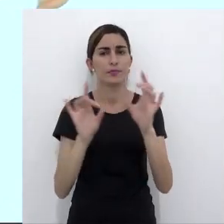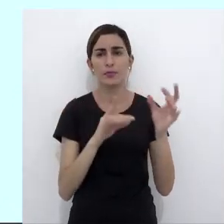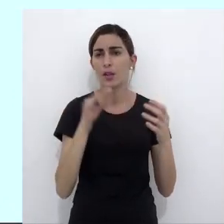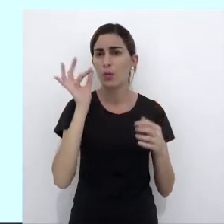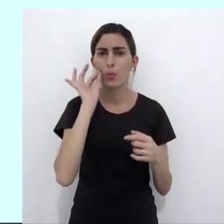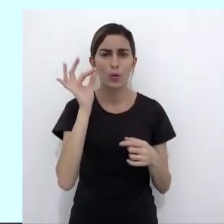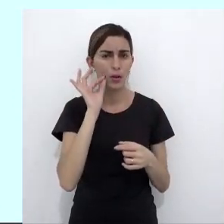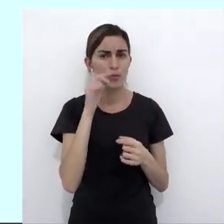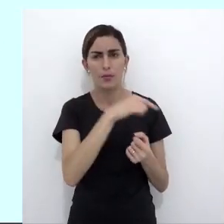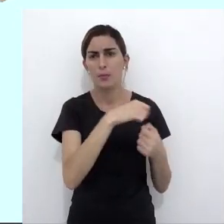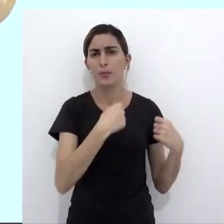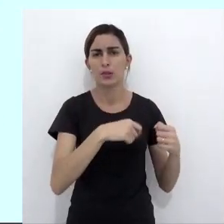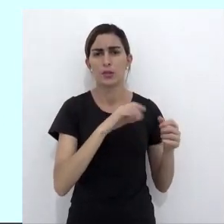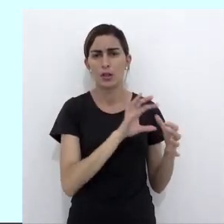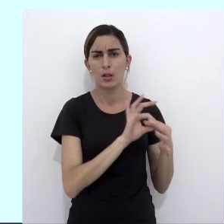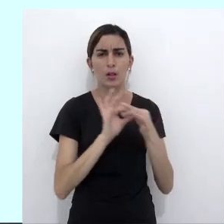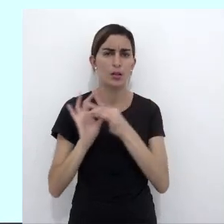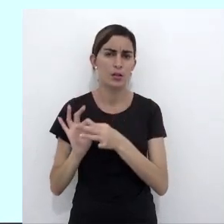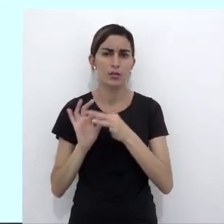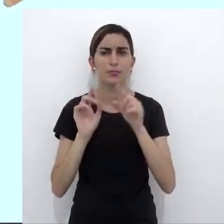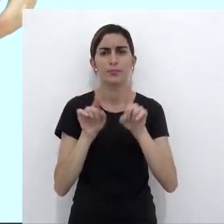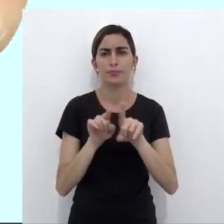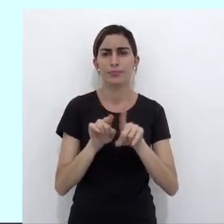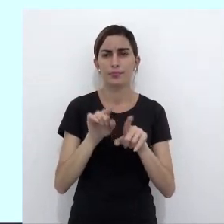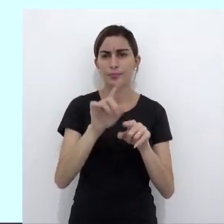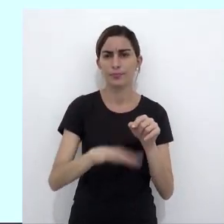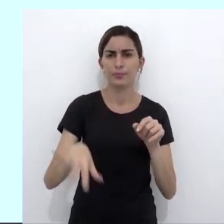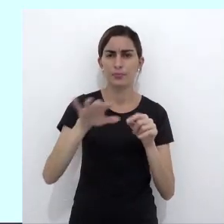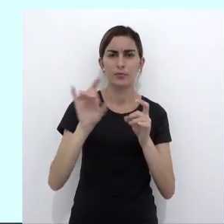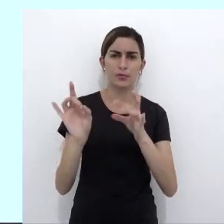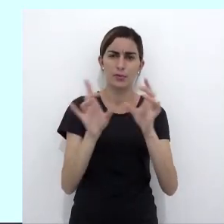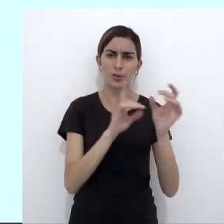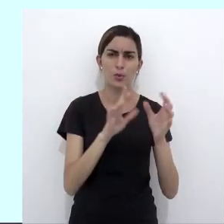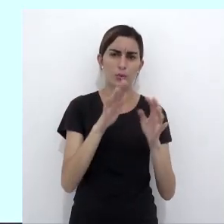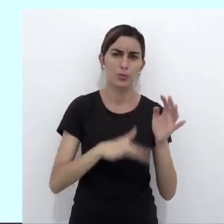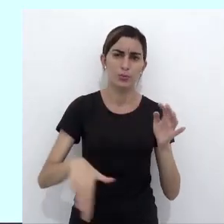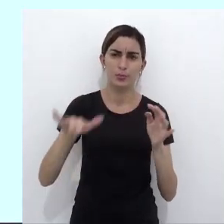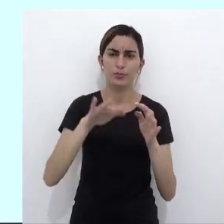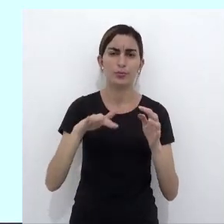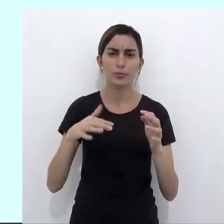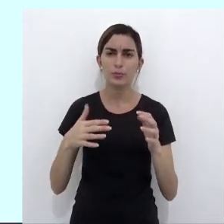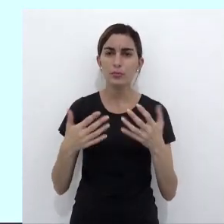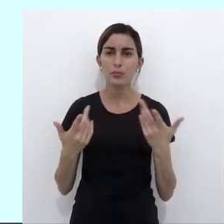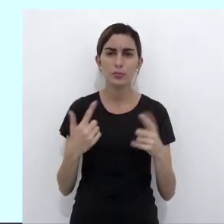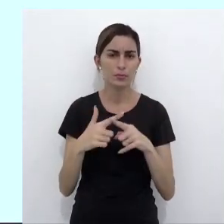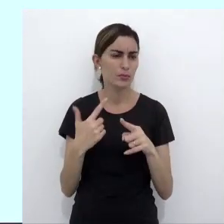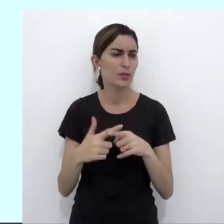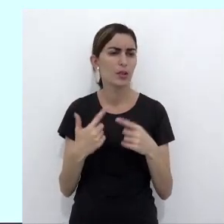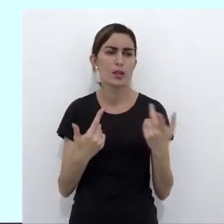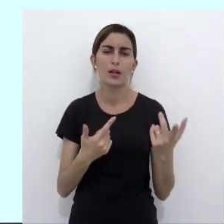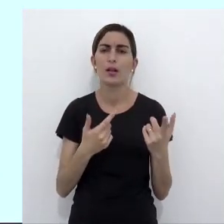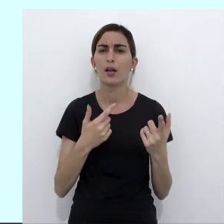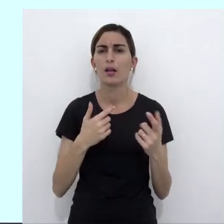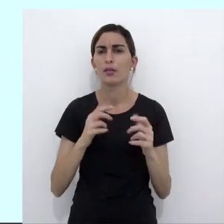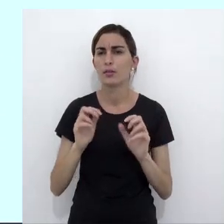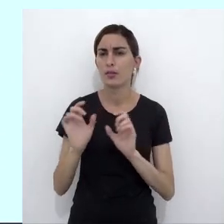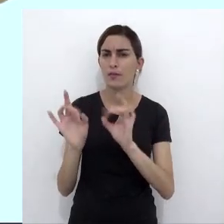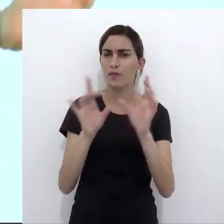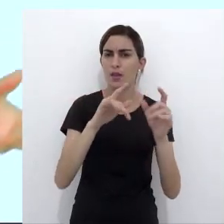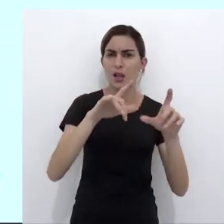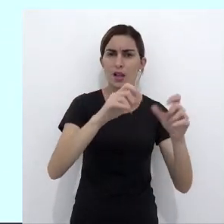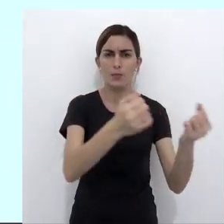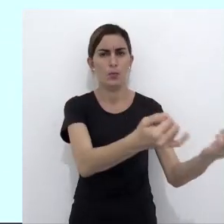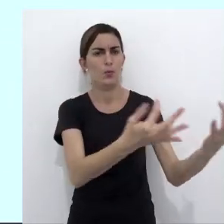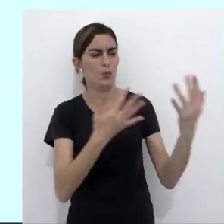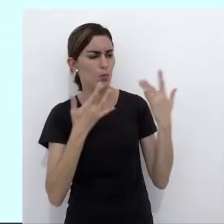café estava ligado ainda ali, né, a uma economia de plantation, ou seja, relacionado à grande lavoura